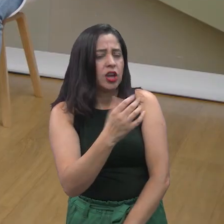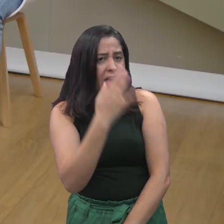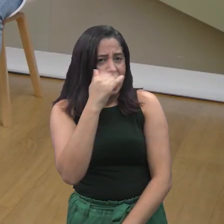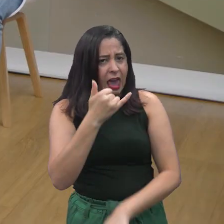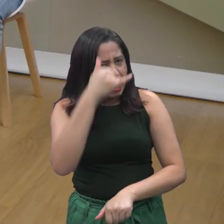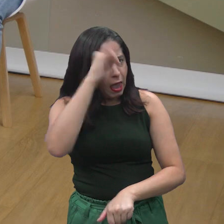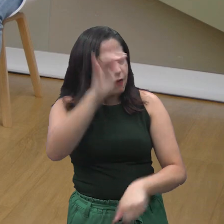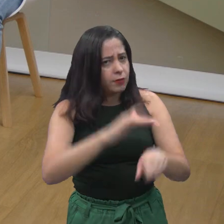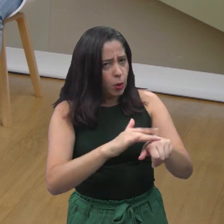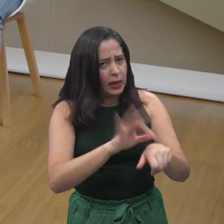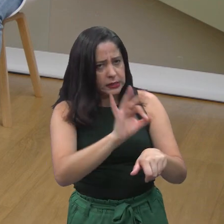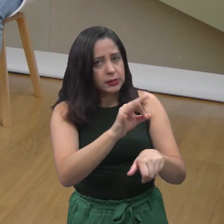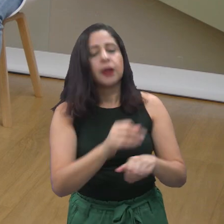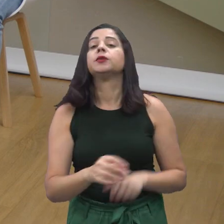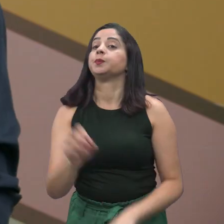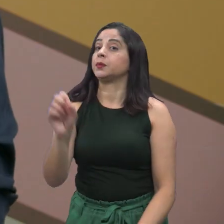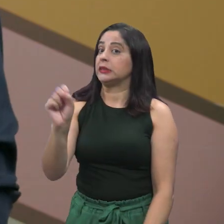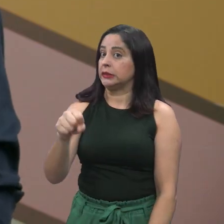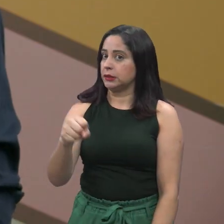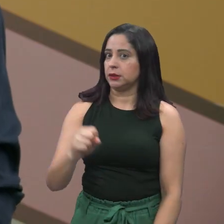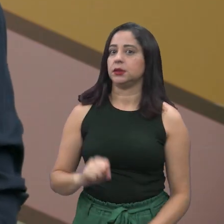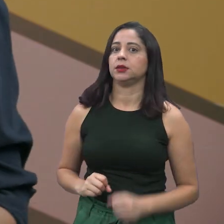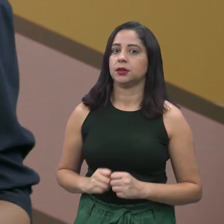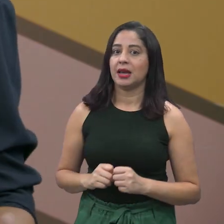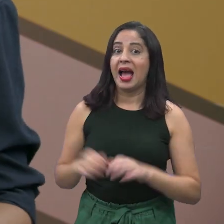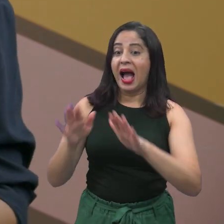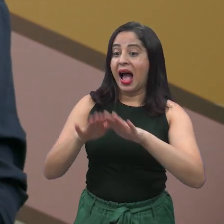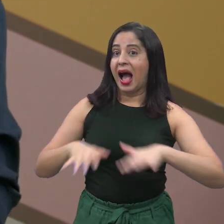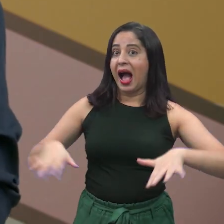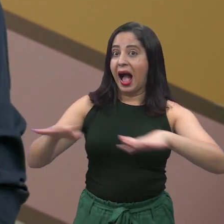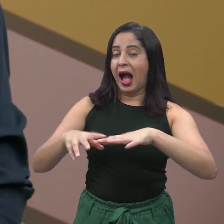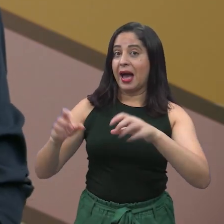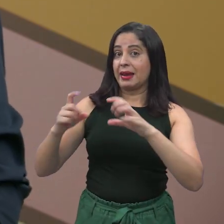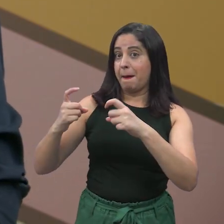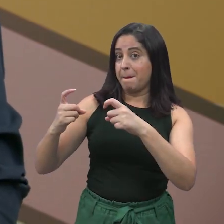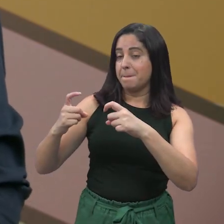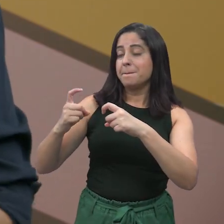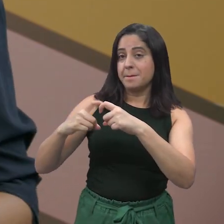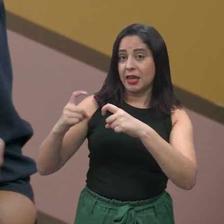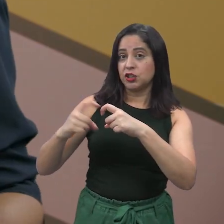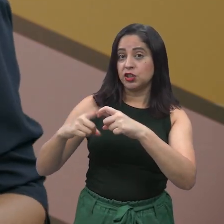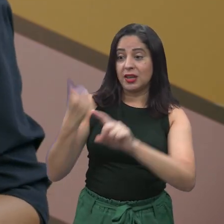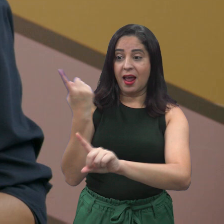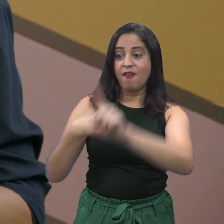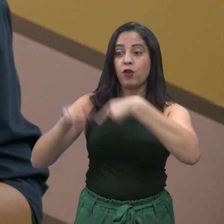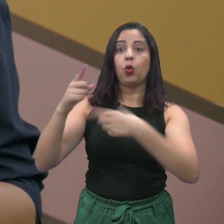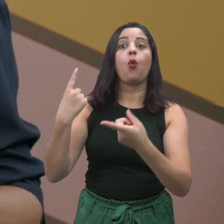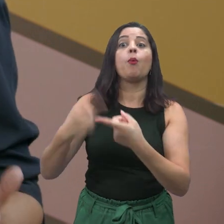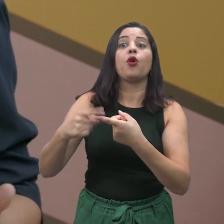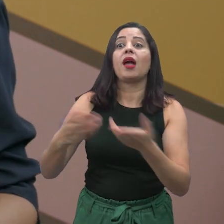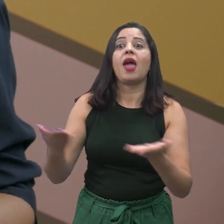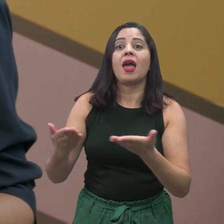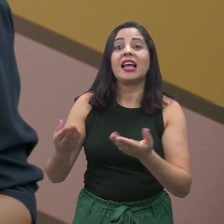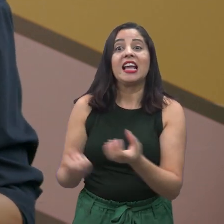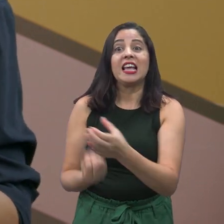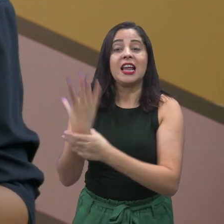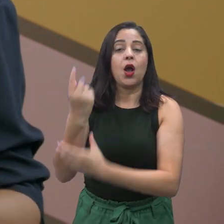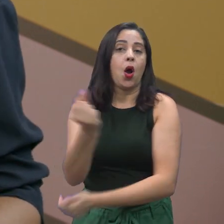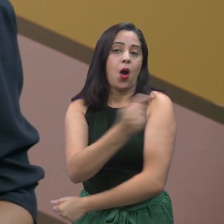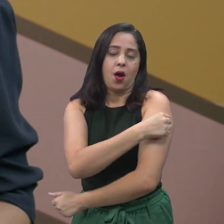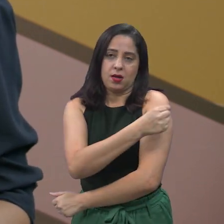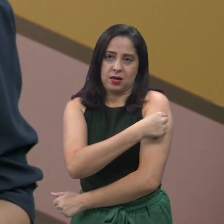com certeza. Acho que um dos grandes avanços da medicina foi com a chegada das vacinas. Temos uma grande